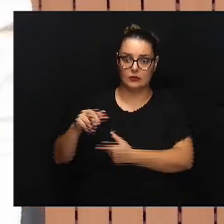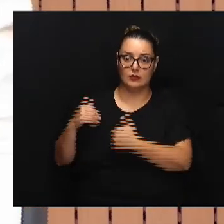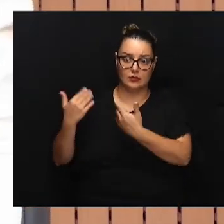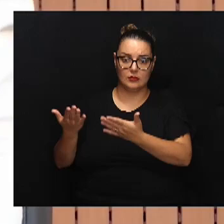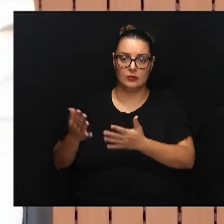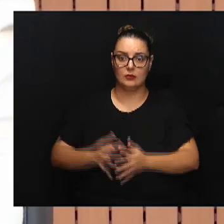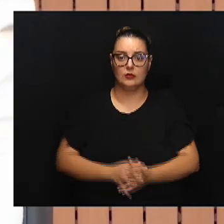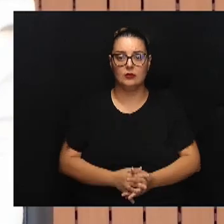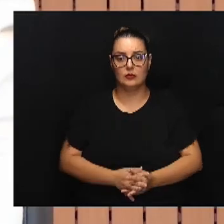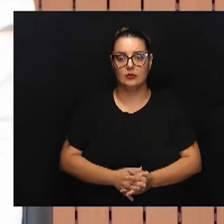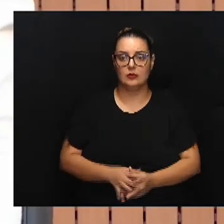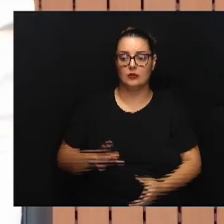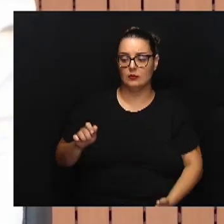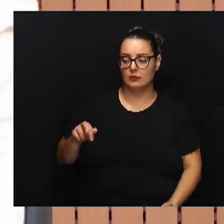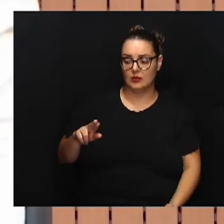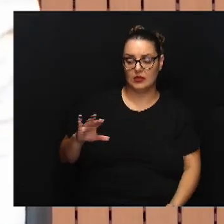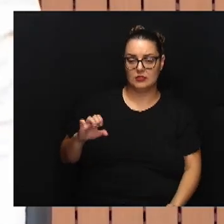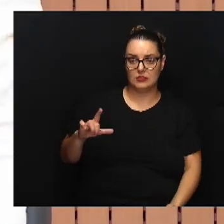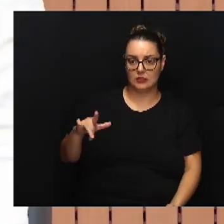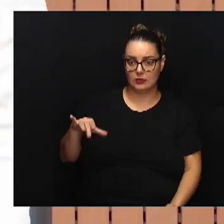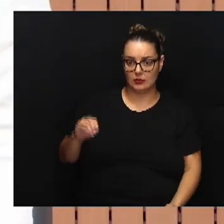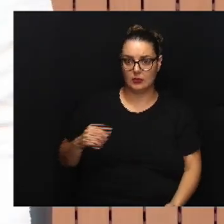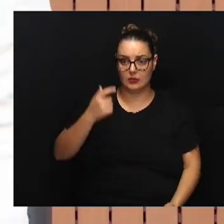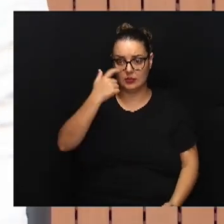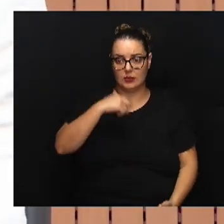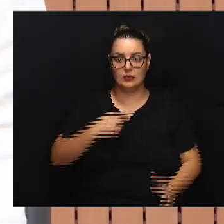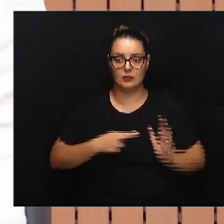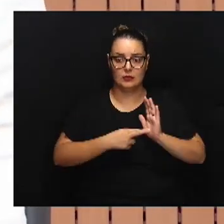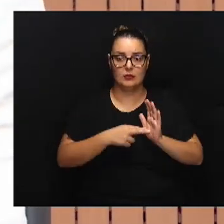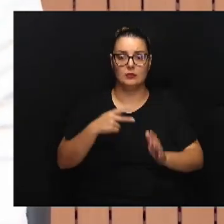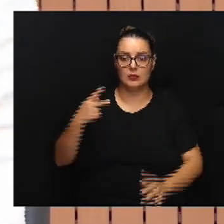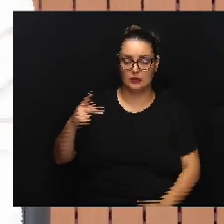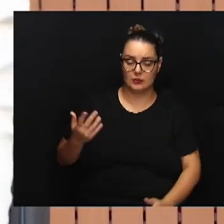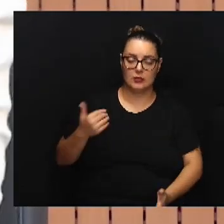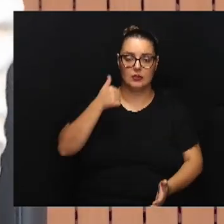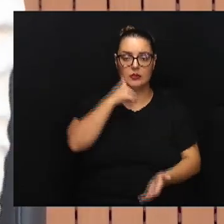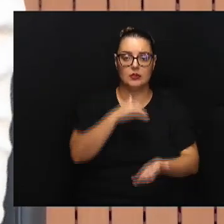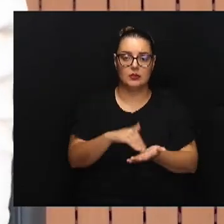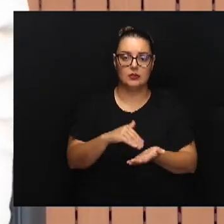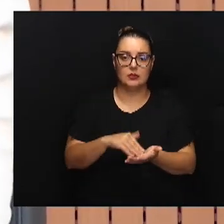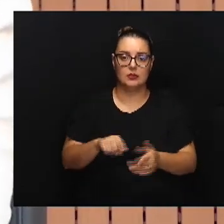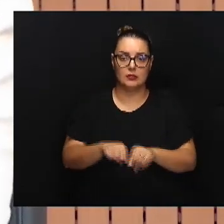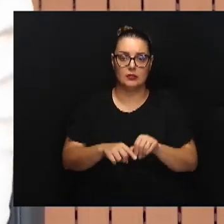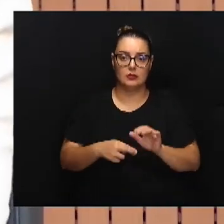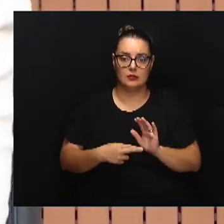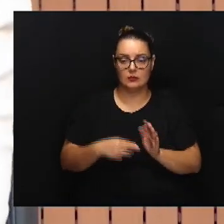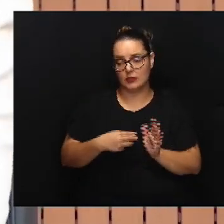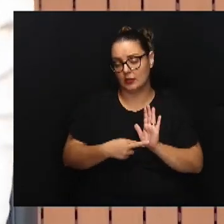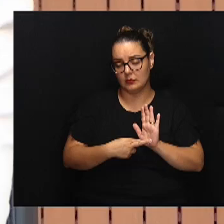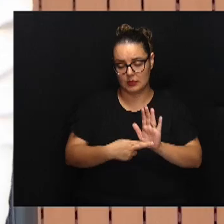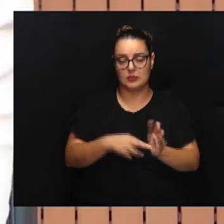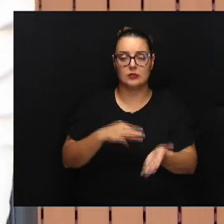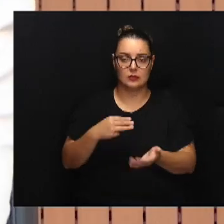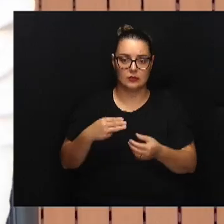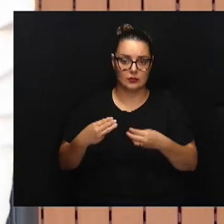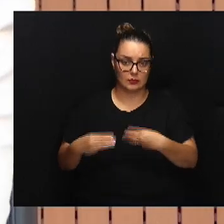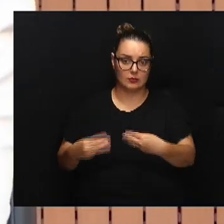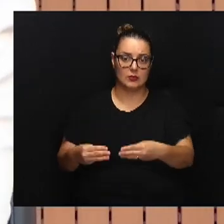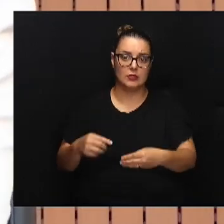no estrangeiro, em Barcelona, e eu estou aqui representando também o Ministério nessa agenda.